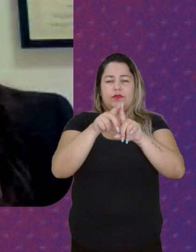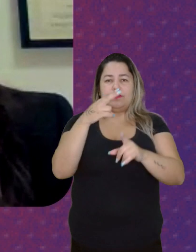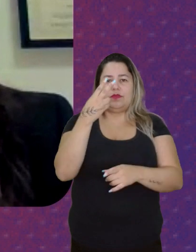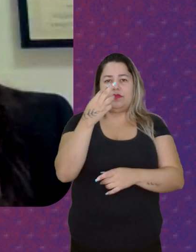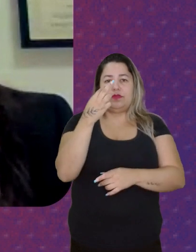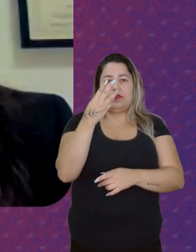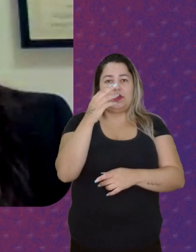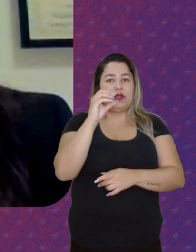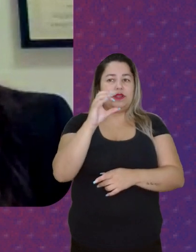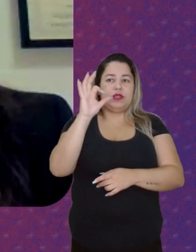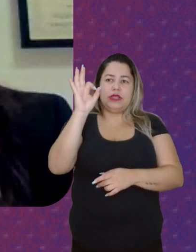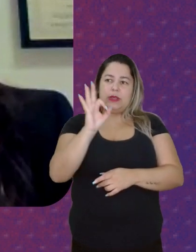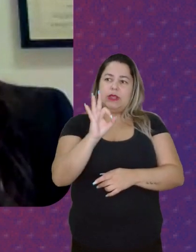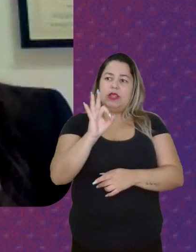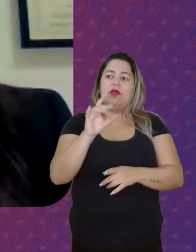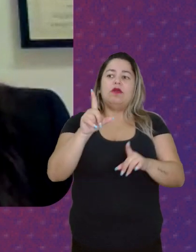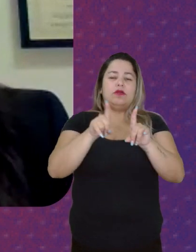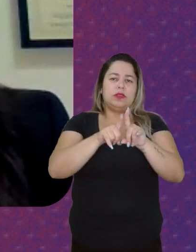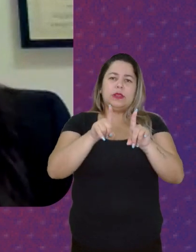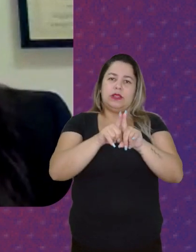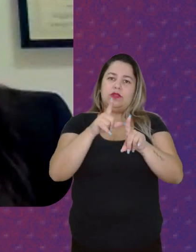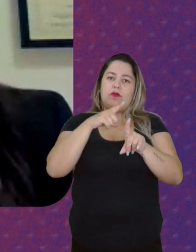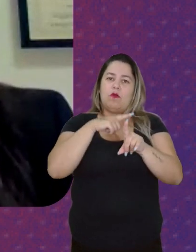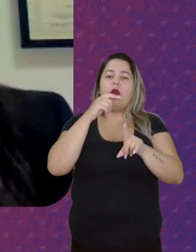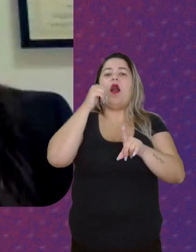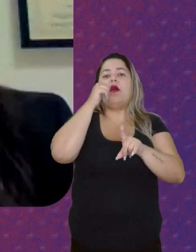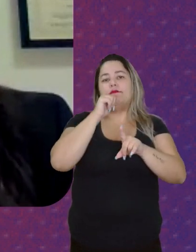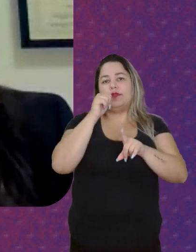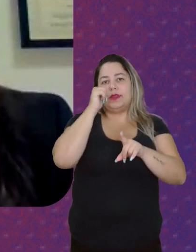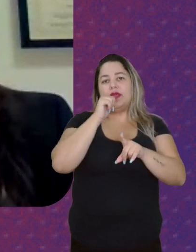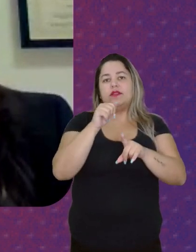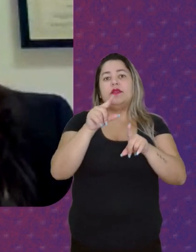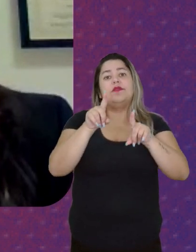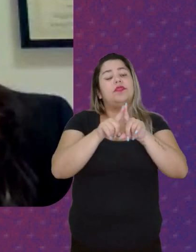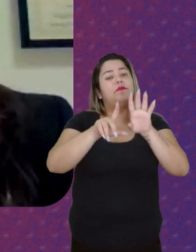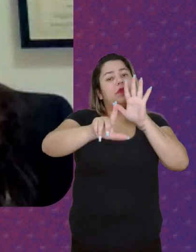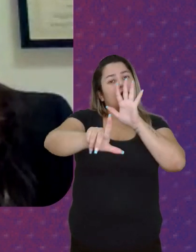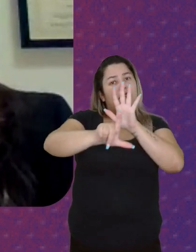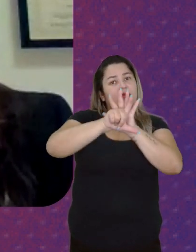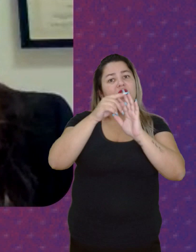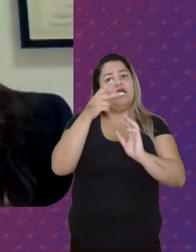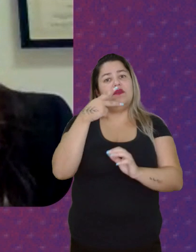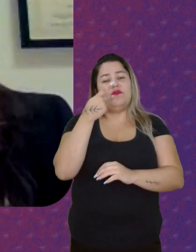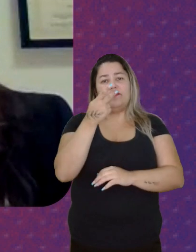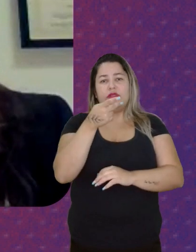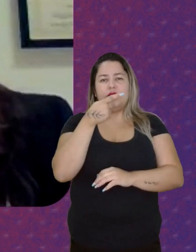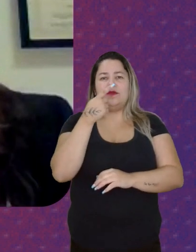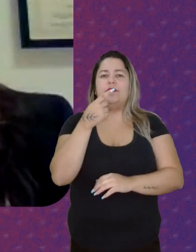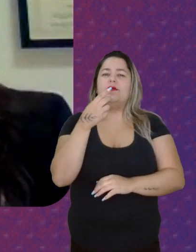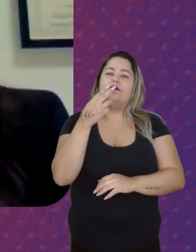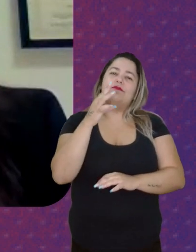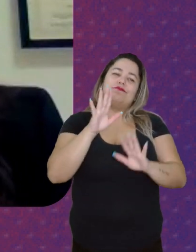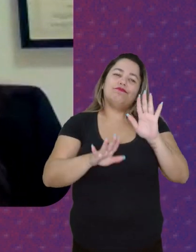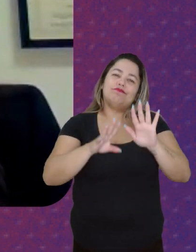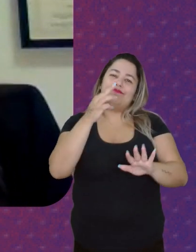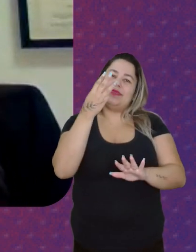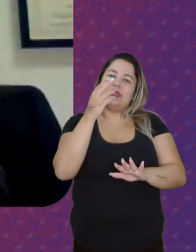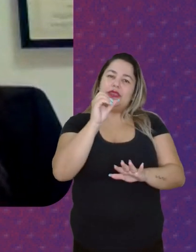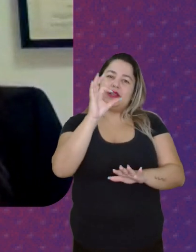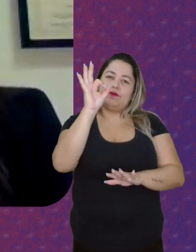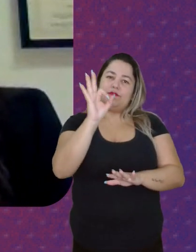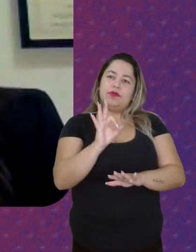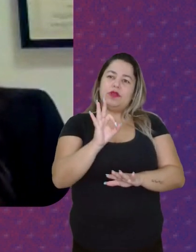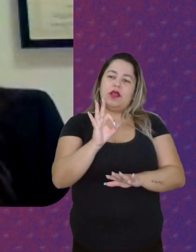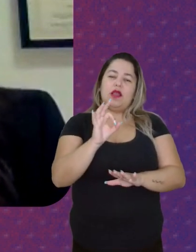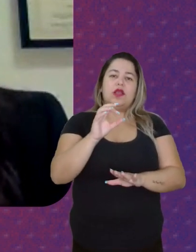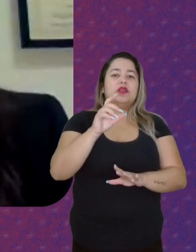dessa chapa tem que ser composta por mulheres. A lei fala que tem que ser no mínimo 30% e no máximo 70% de